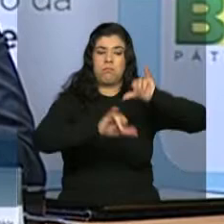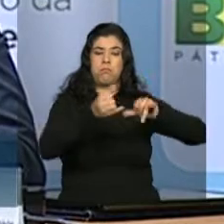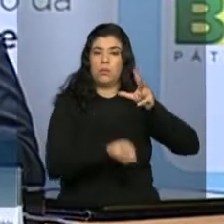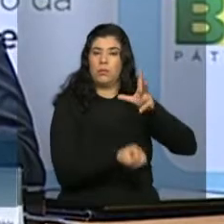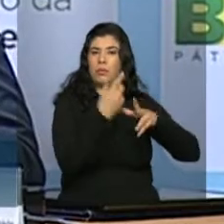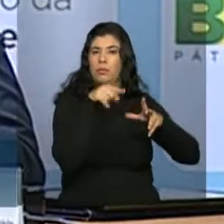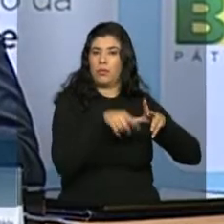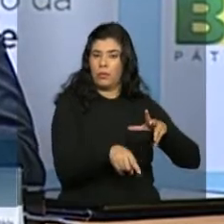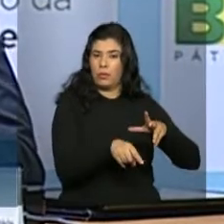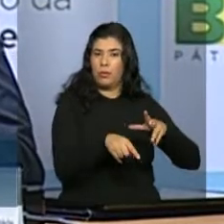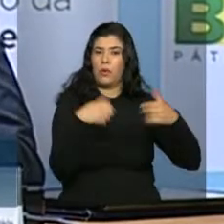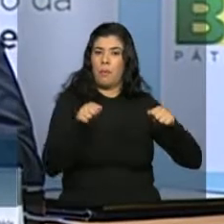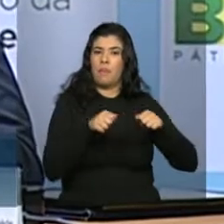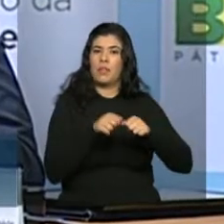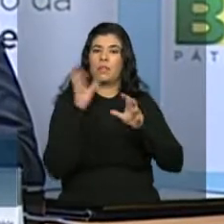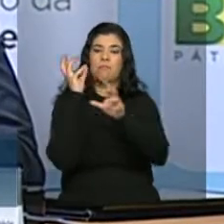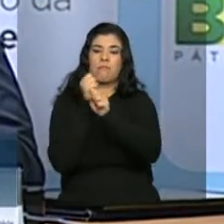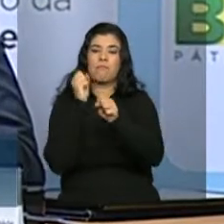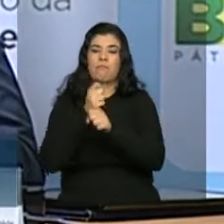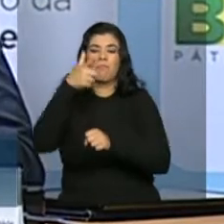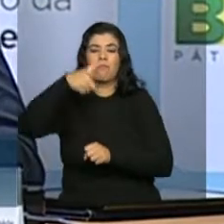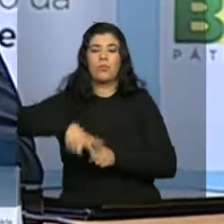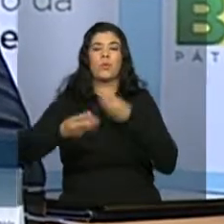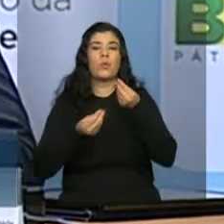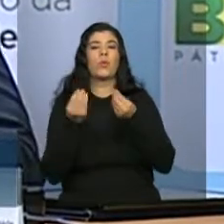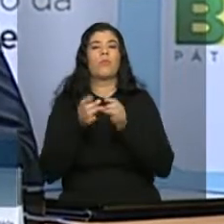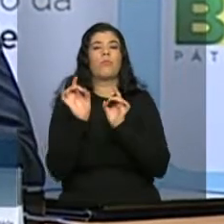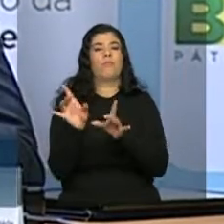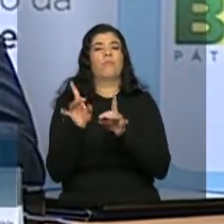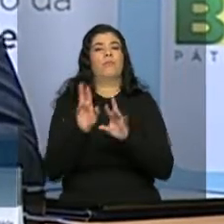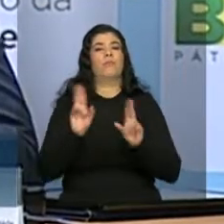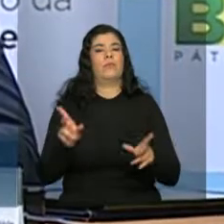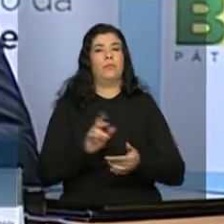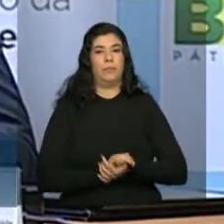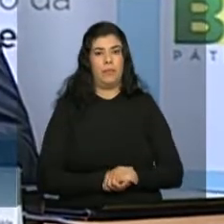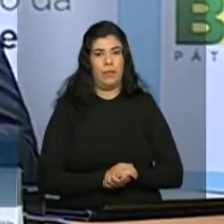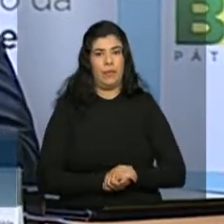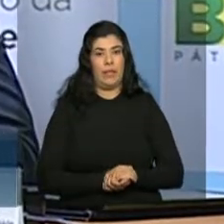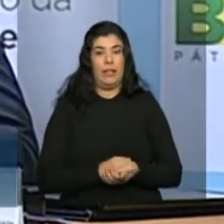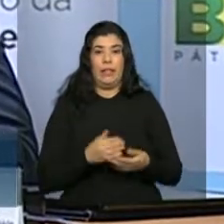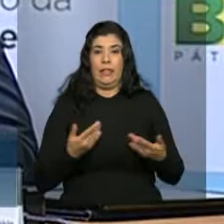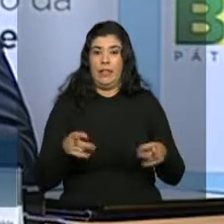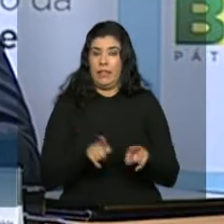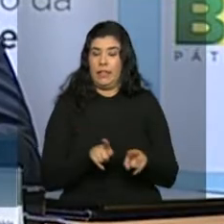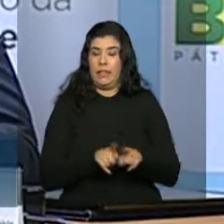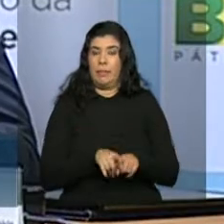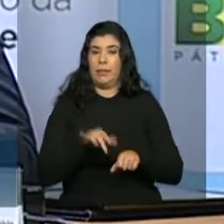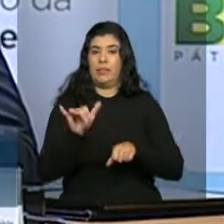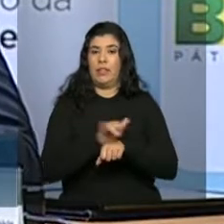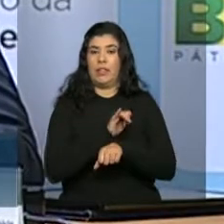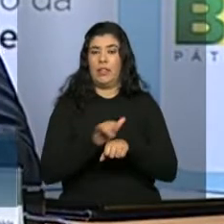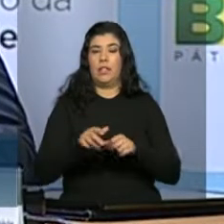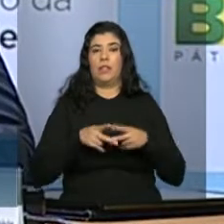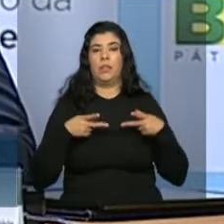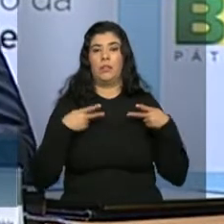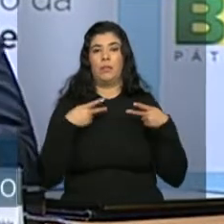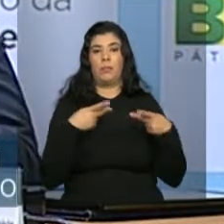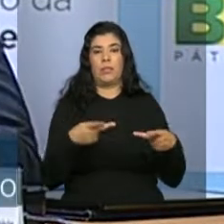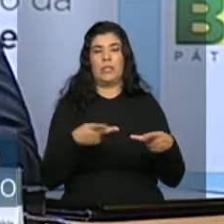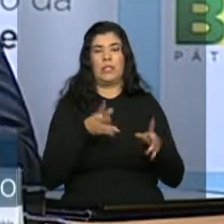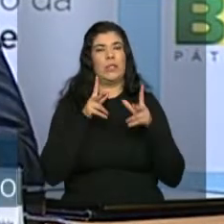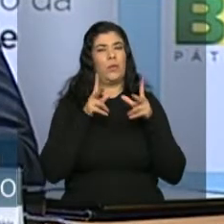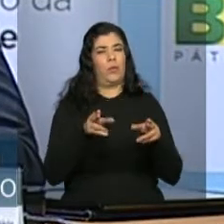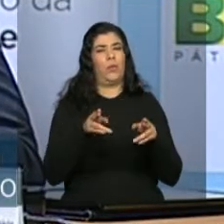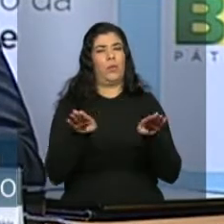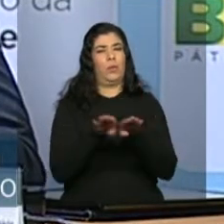forma que foi apresentada e mais uma coisa que é importante essa estratégia realizar processo igual tudo junto tem uma coisa óbvia